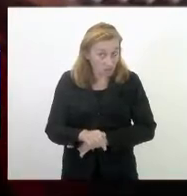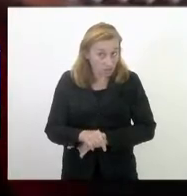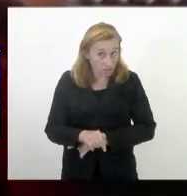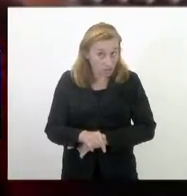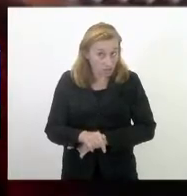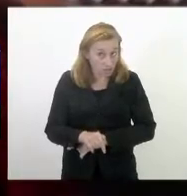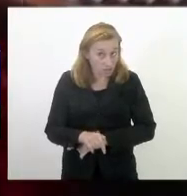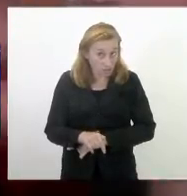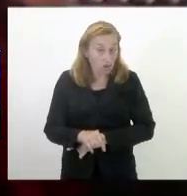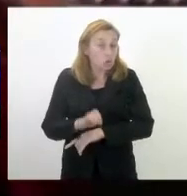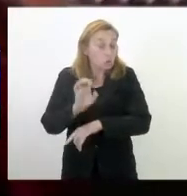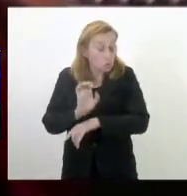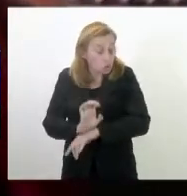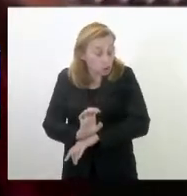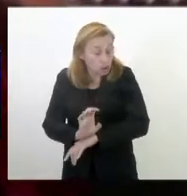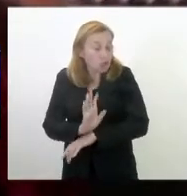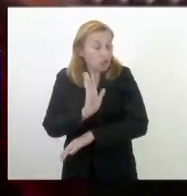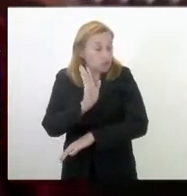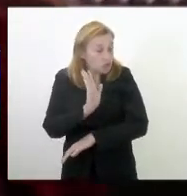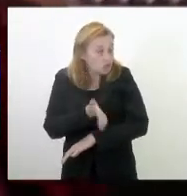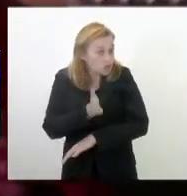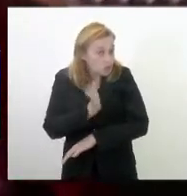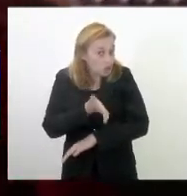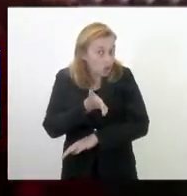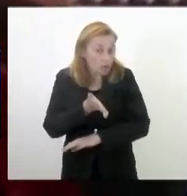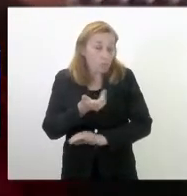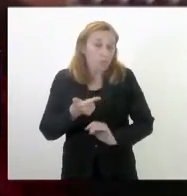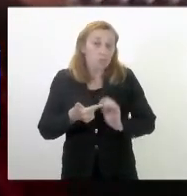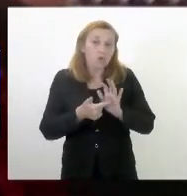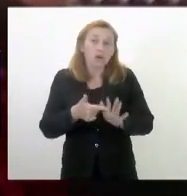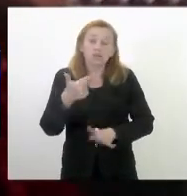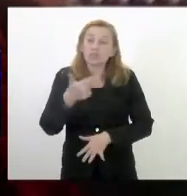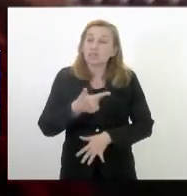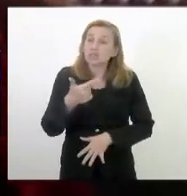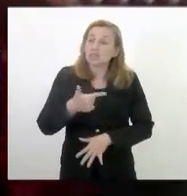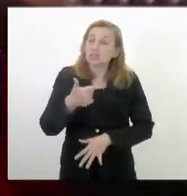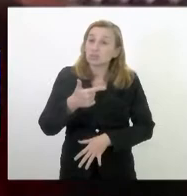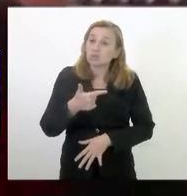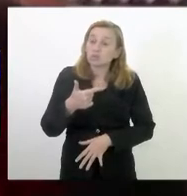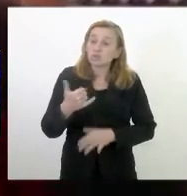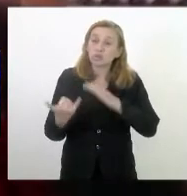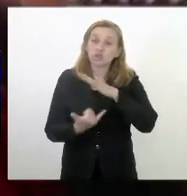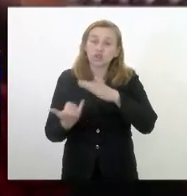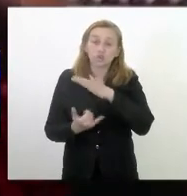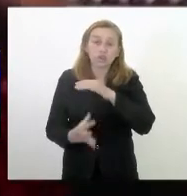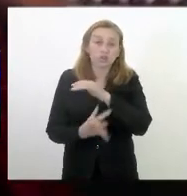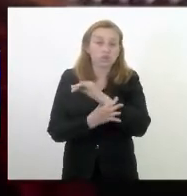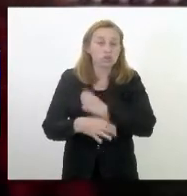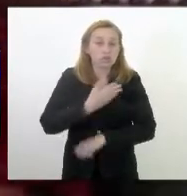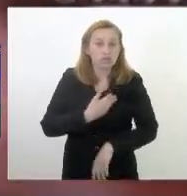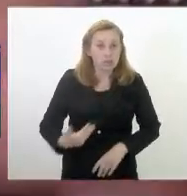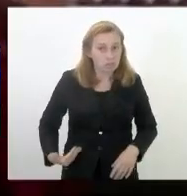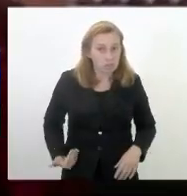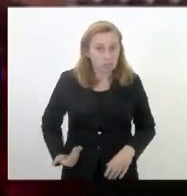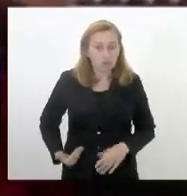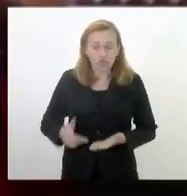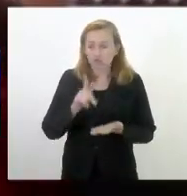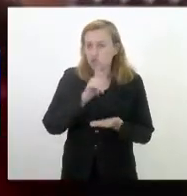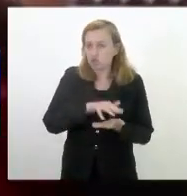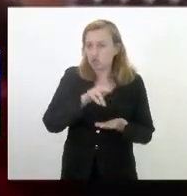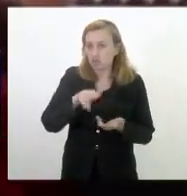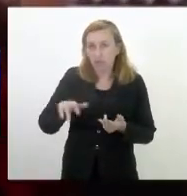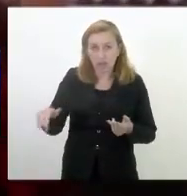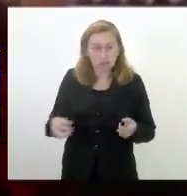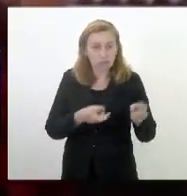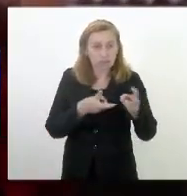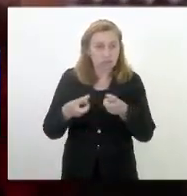num estado que já se configura, segundo dados do Instituto de Segurança Pública e dos diversos